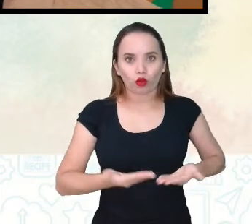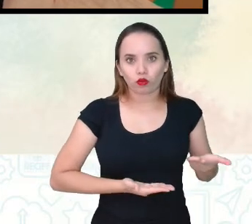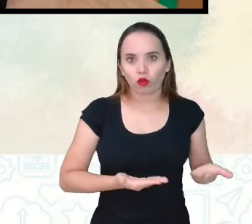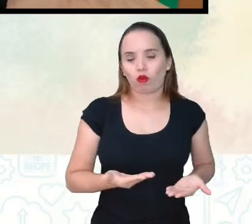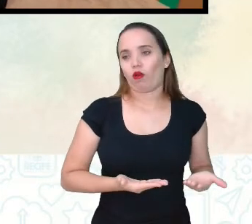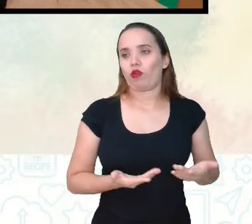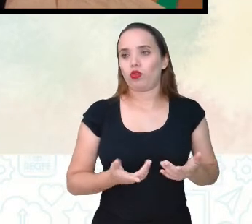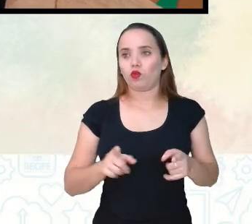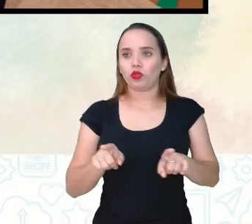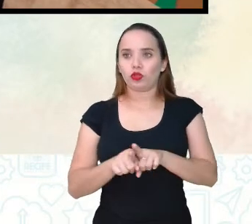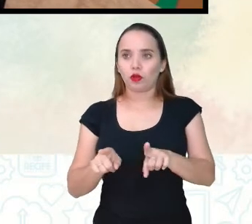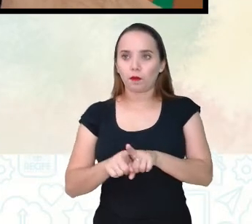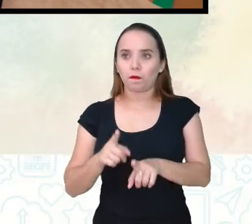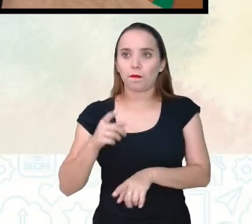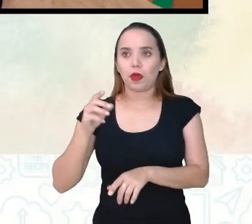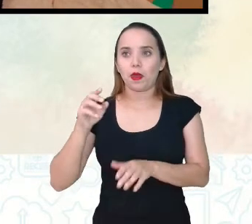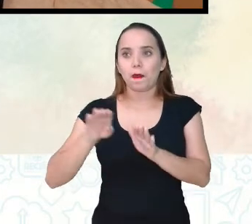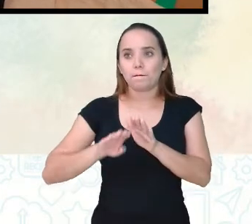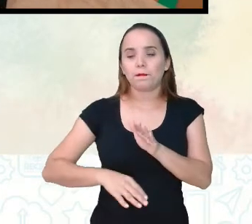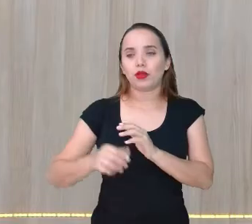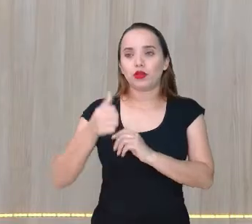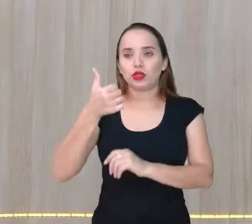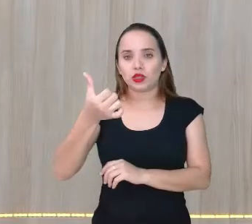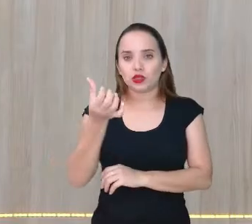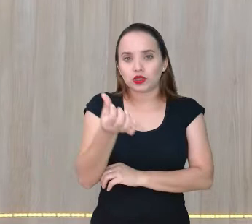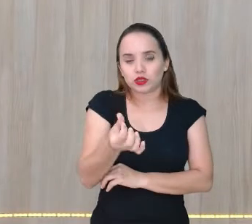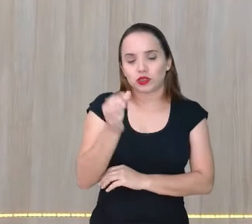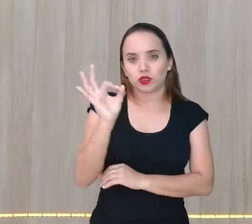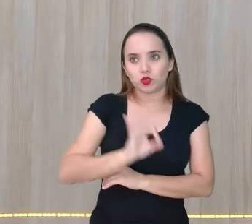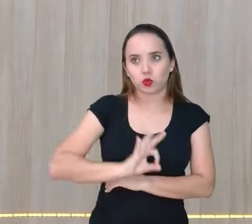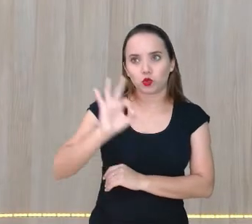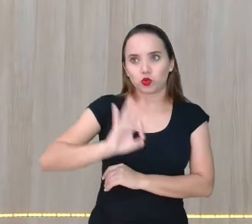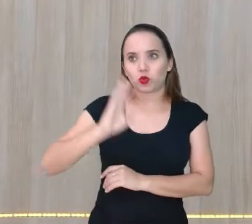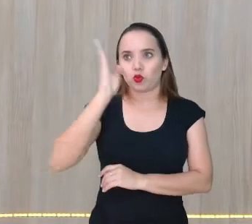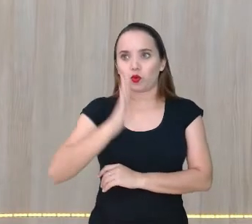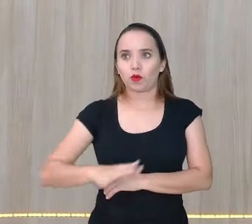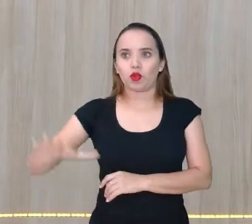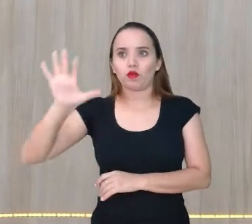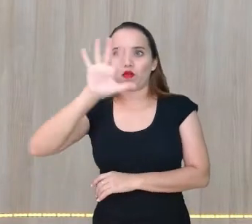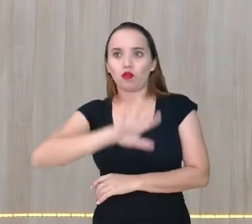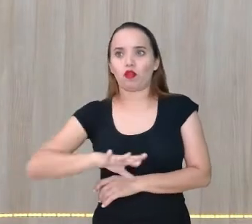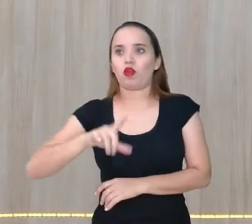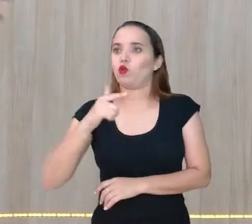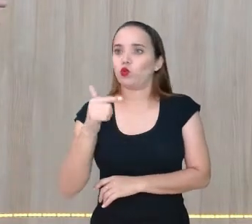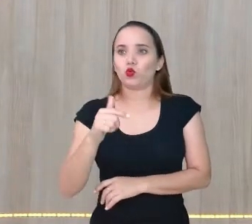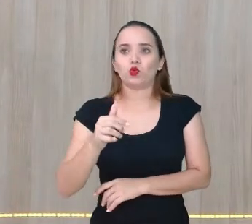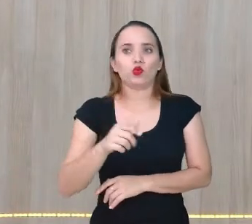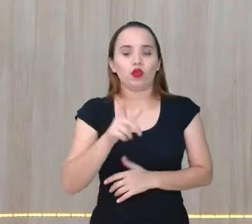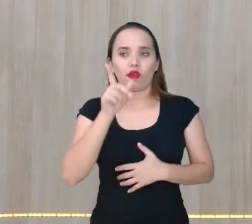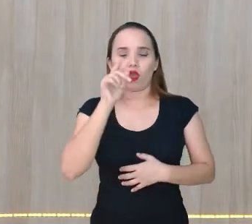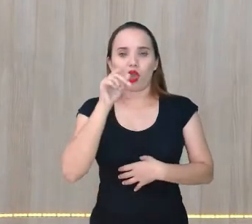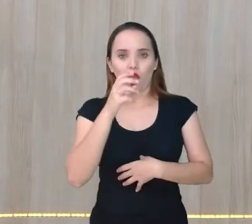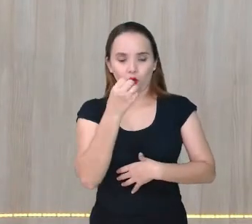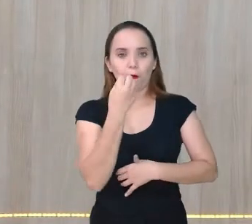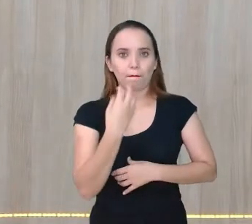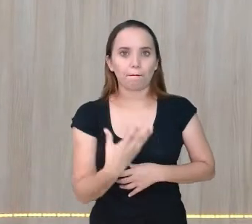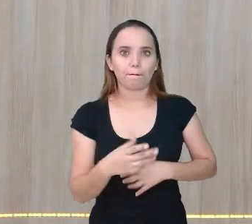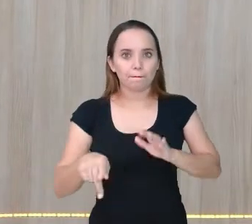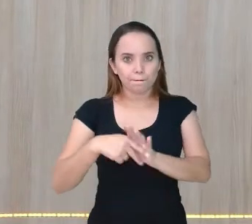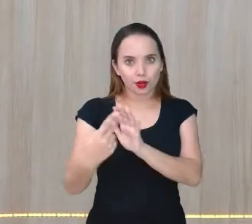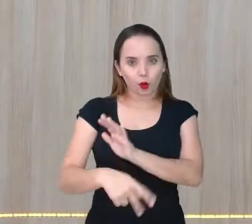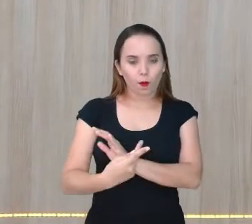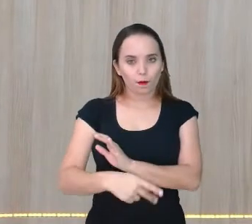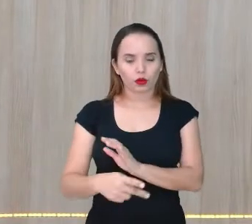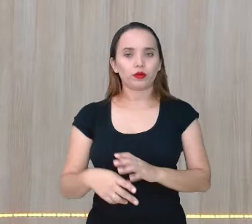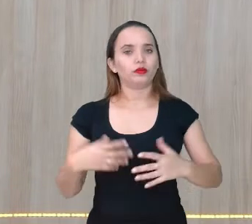potável. A gente falou na aula anterior, né, essa questão da falta d'água, que também diz respeito ao nosso saneamento básico,